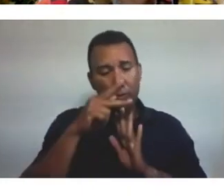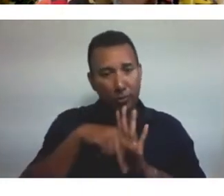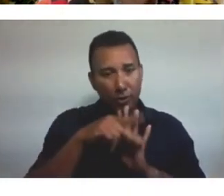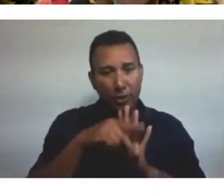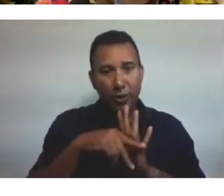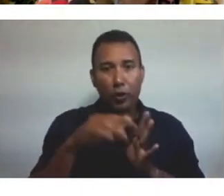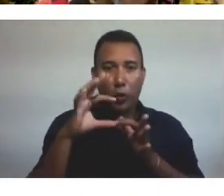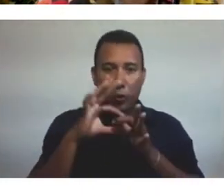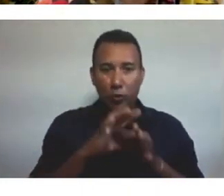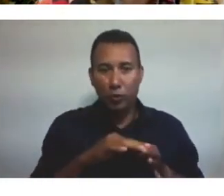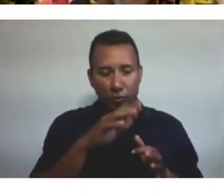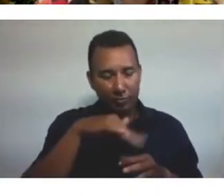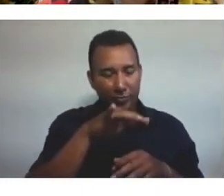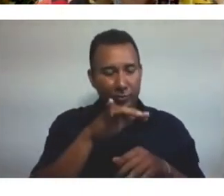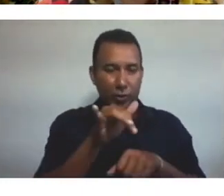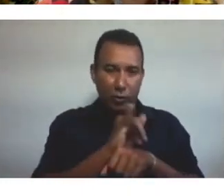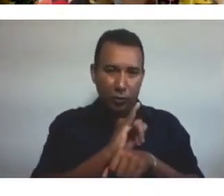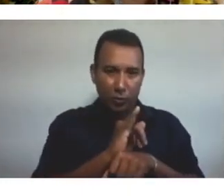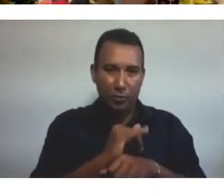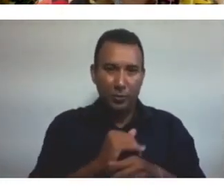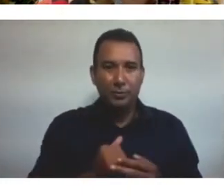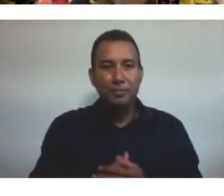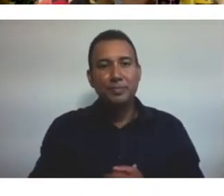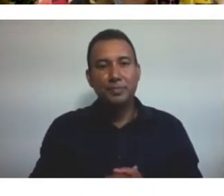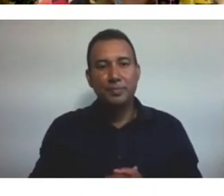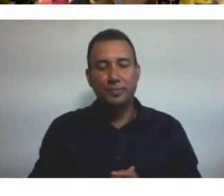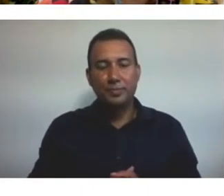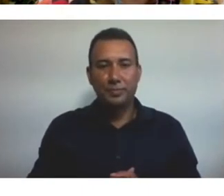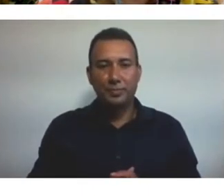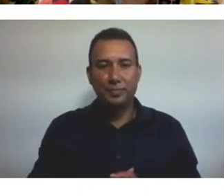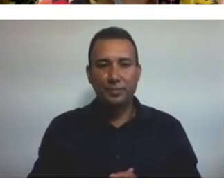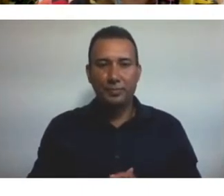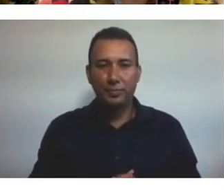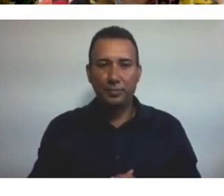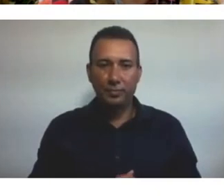contexto do YouTube. Próximo.